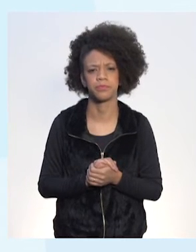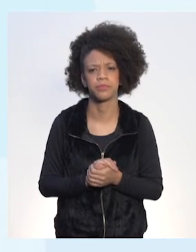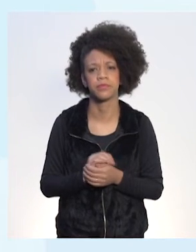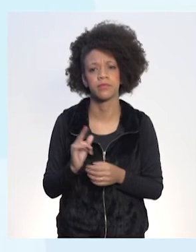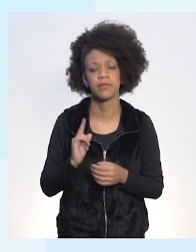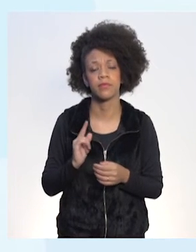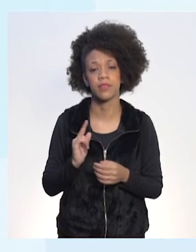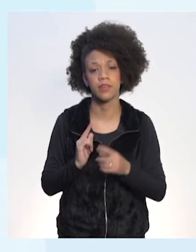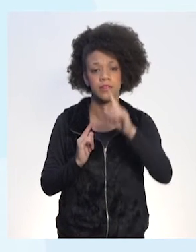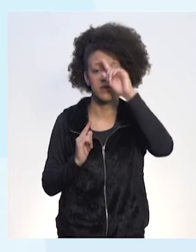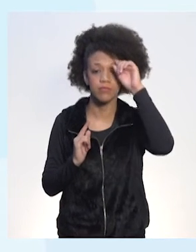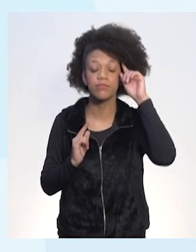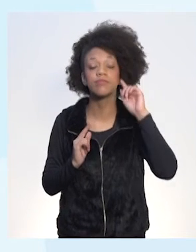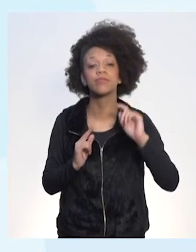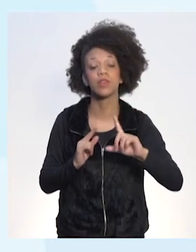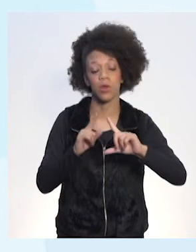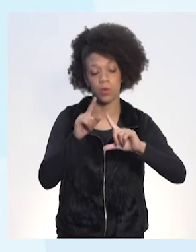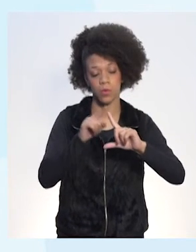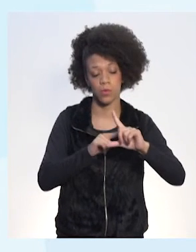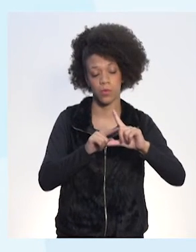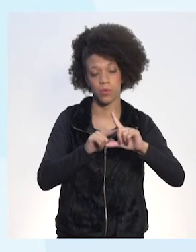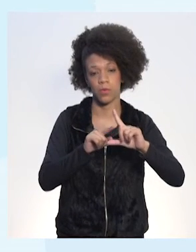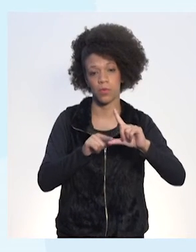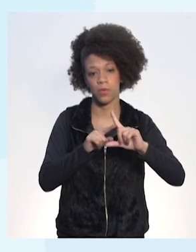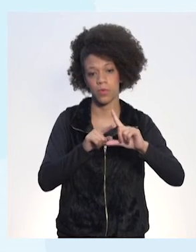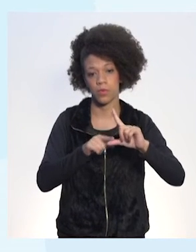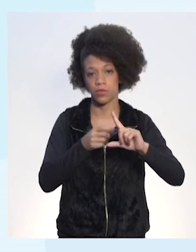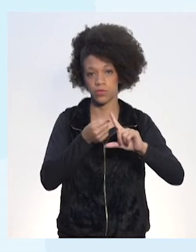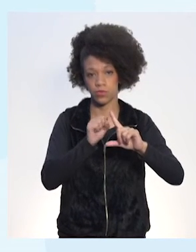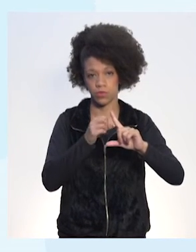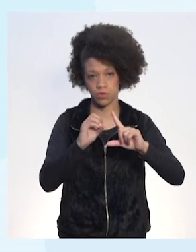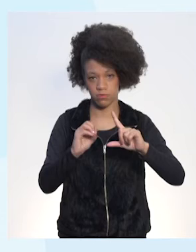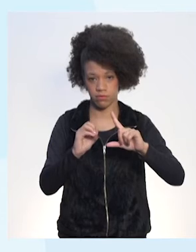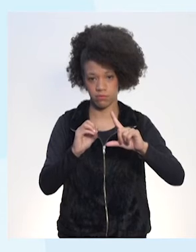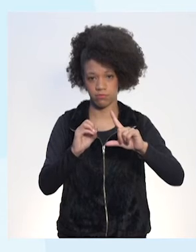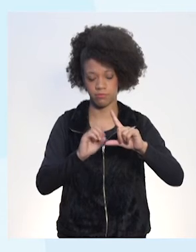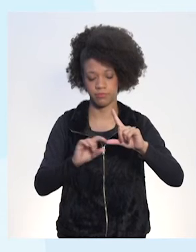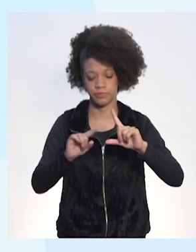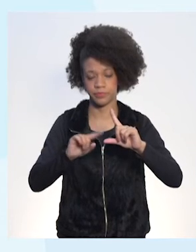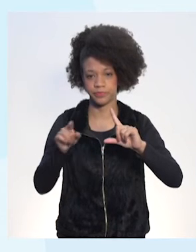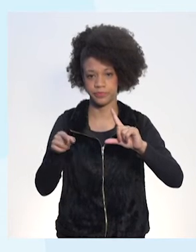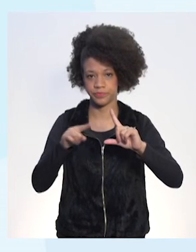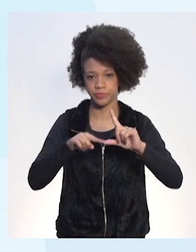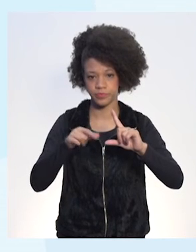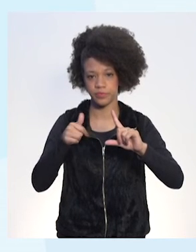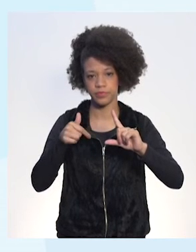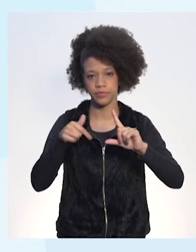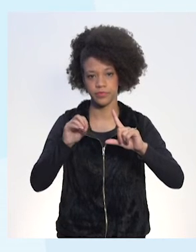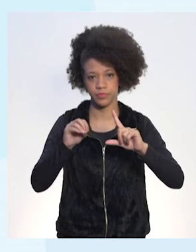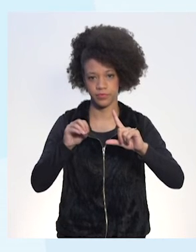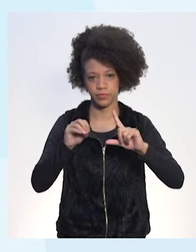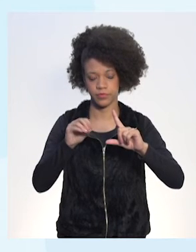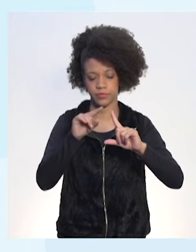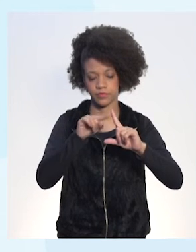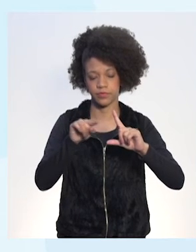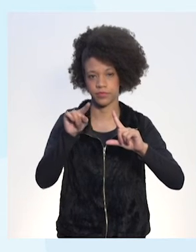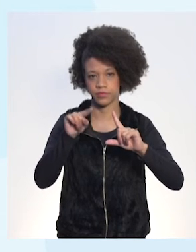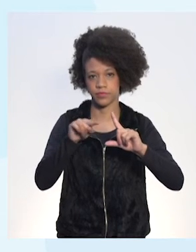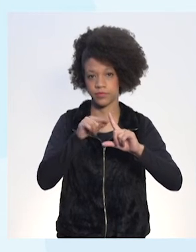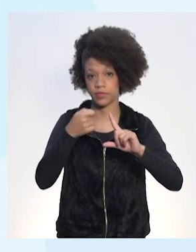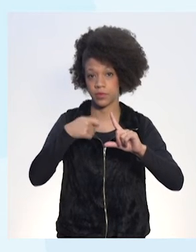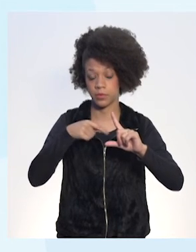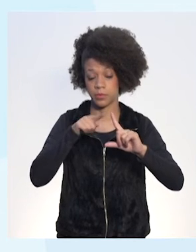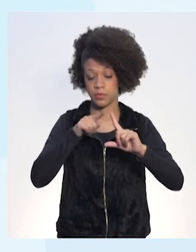tenho um ângulo de 80 graus, um ângulo de 70 graus, e eu